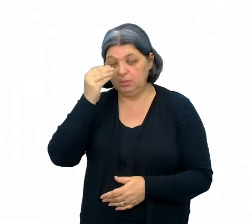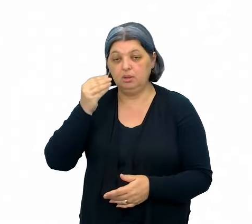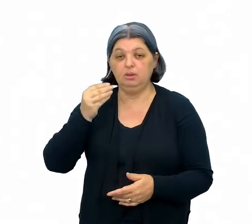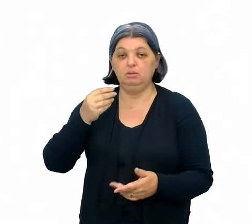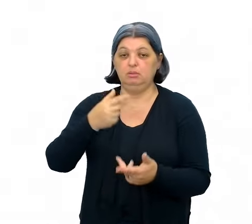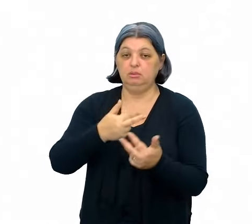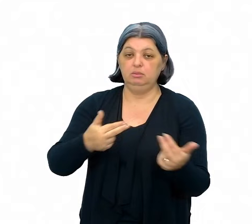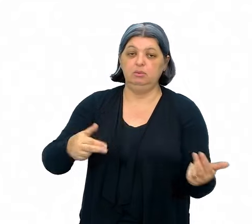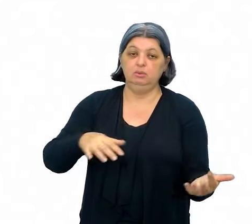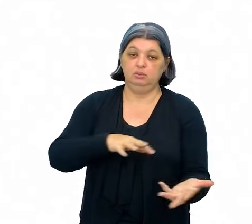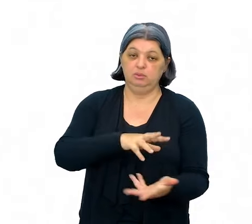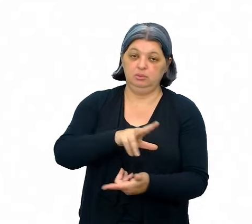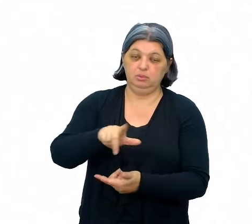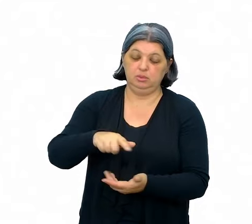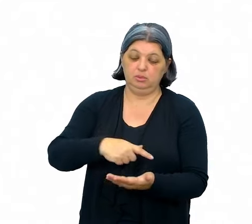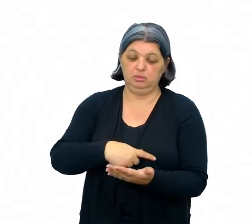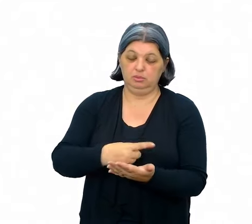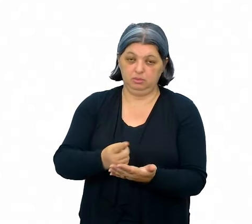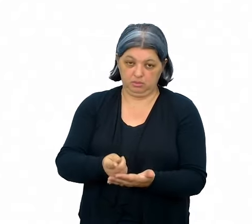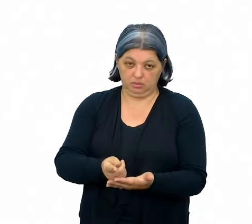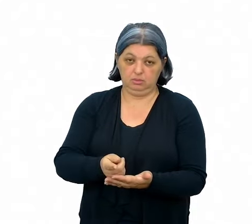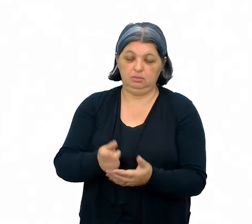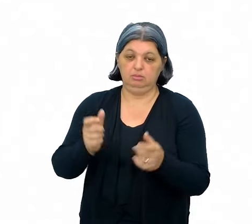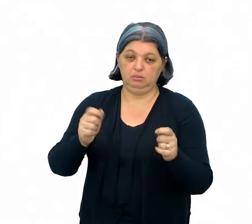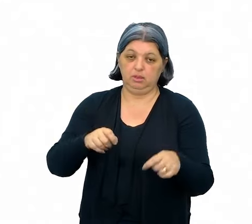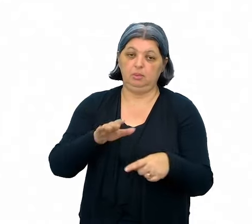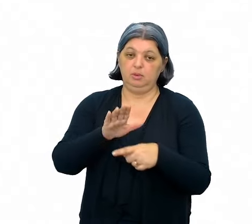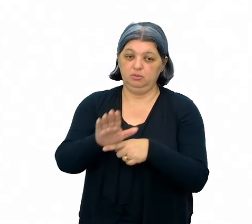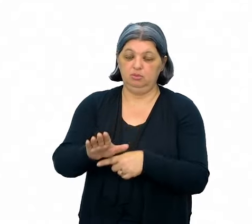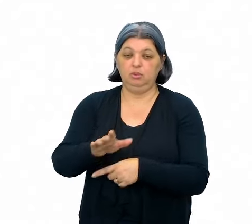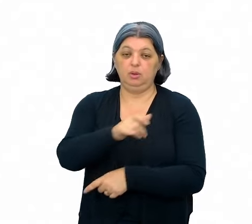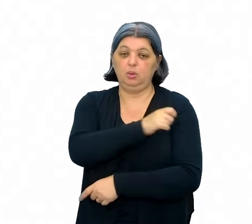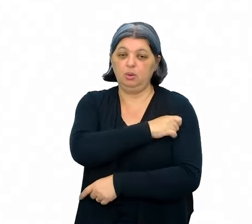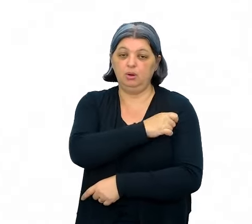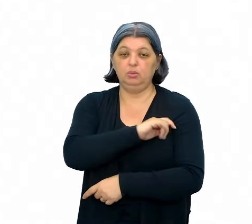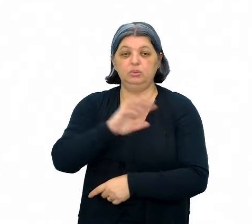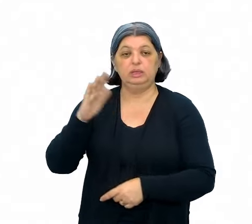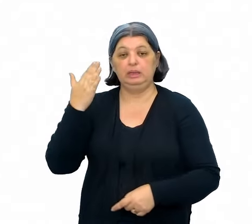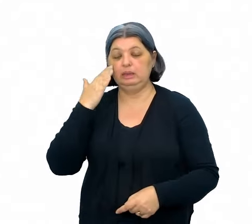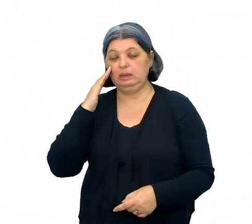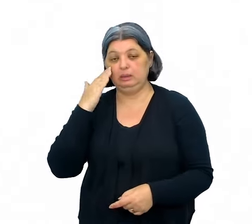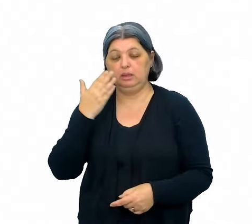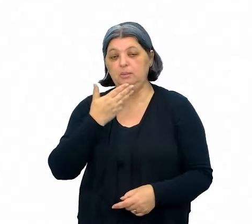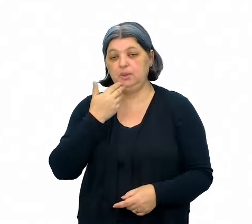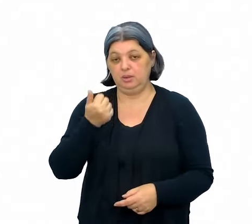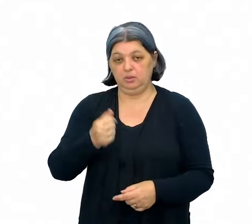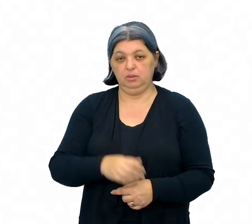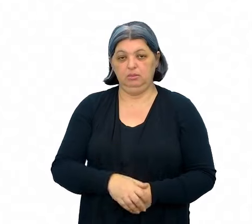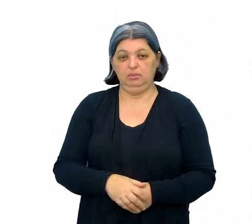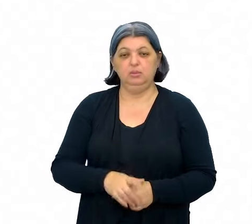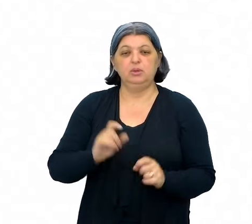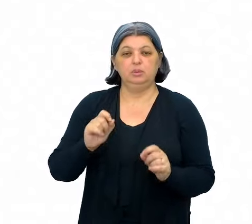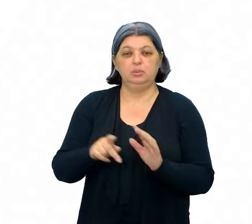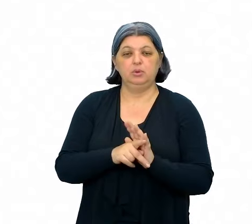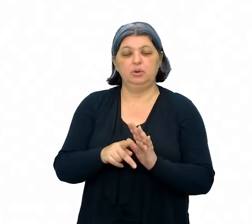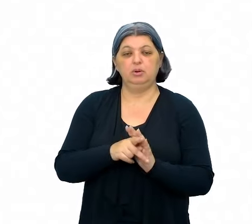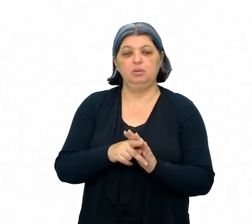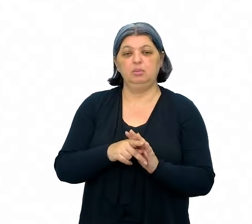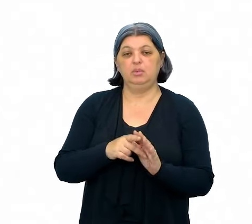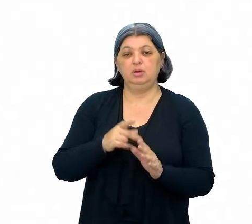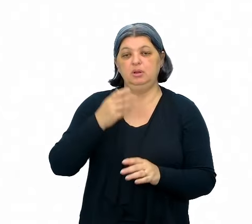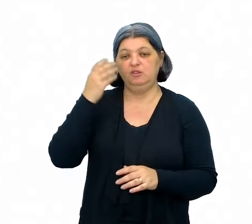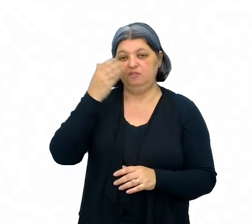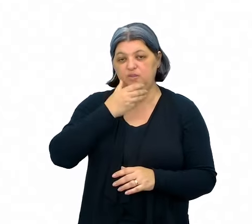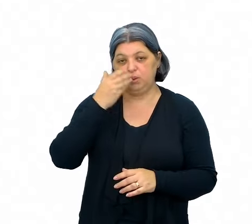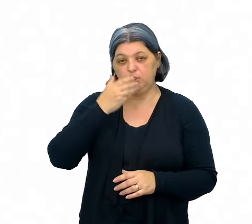mundo e sobre o gênero que possam ajudar os estudantes a compreender. Quem já viu a fruta guaraná, como